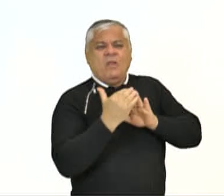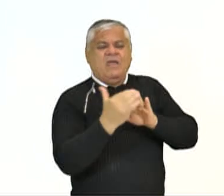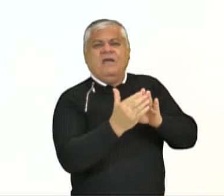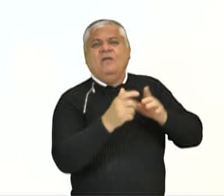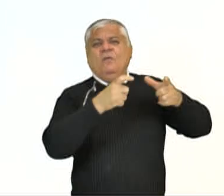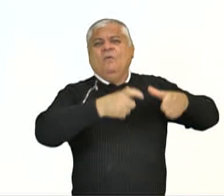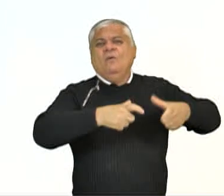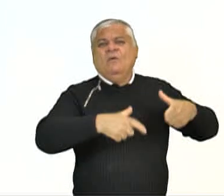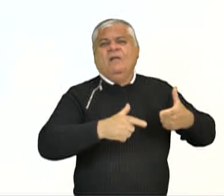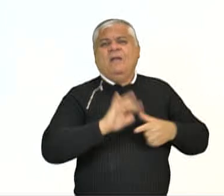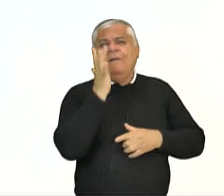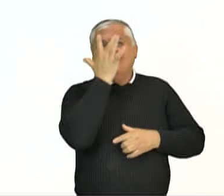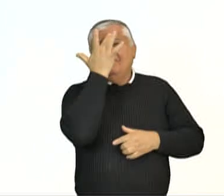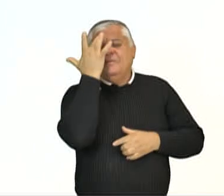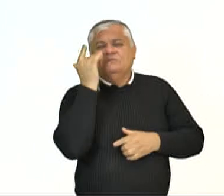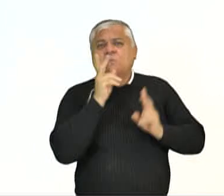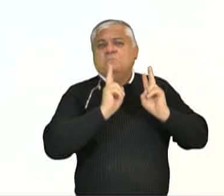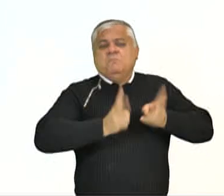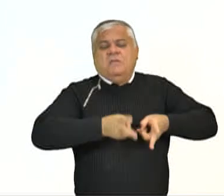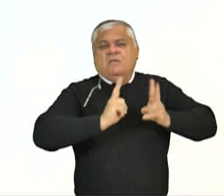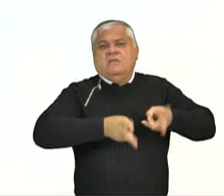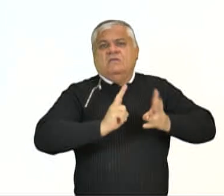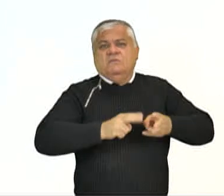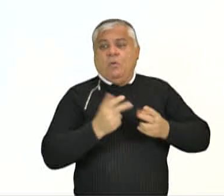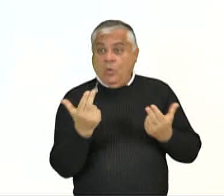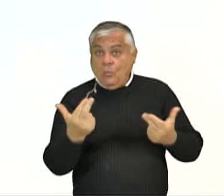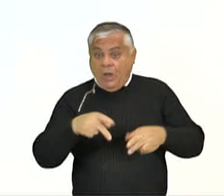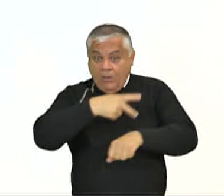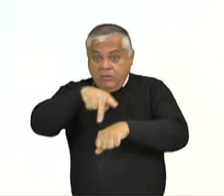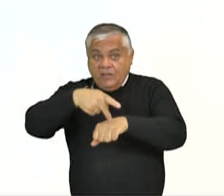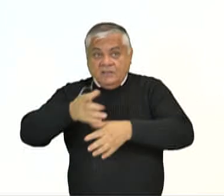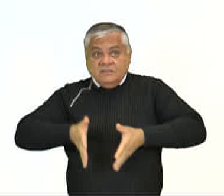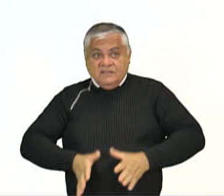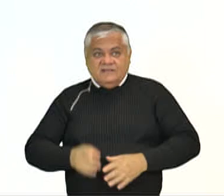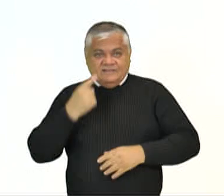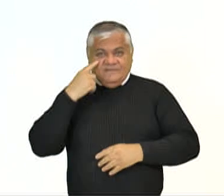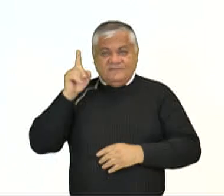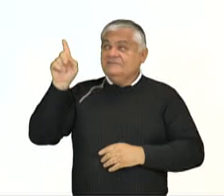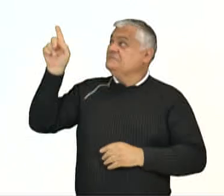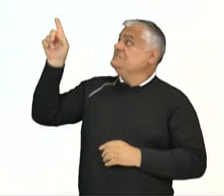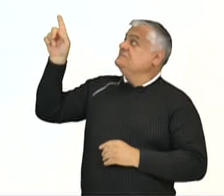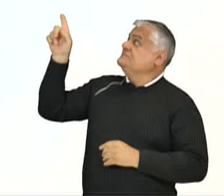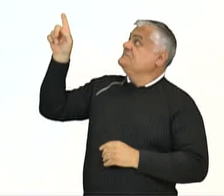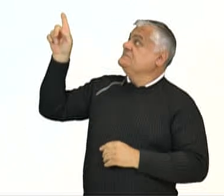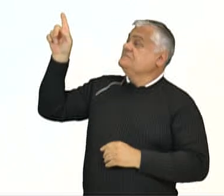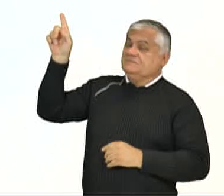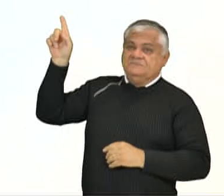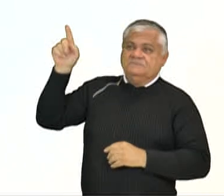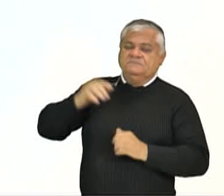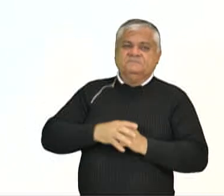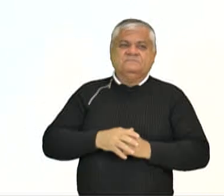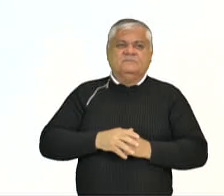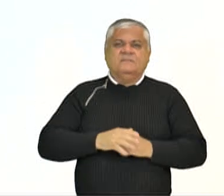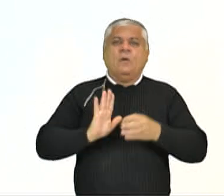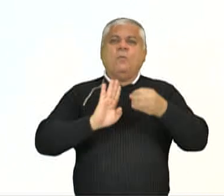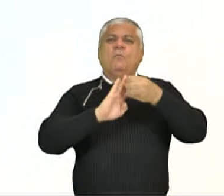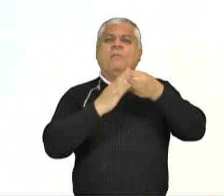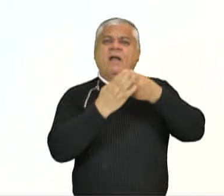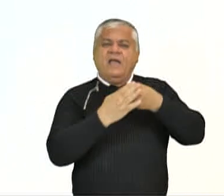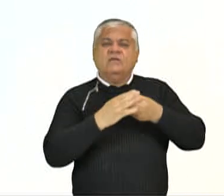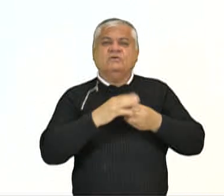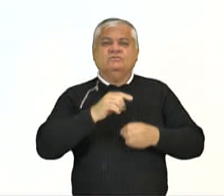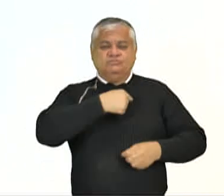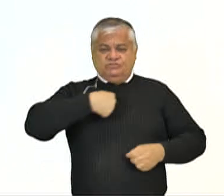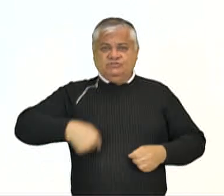por pessoas com o mesmo local de origem. Aqui a gente está vendo, por exemplo, uma imagem aqui de um bairro